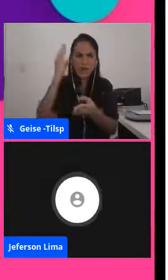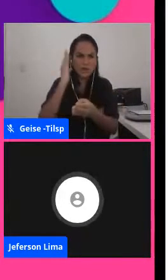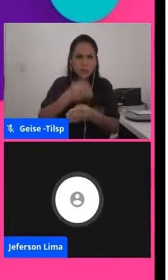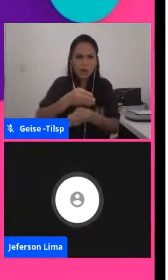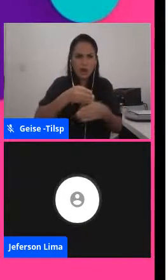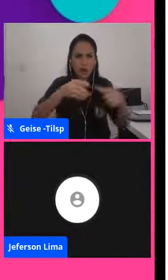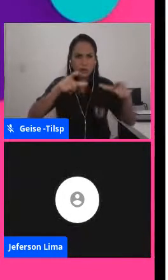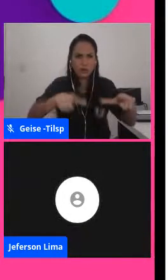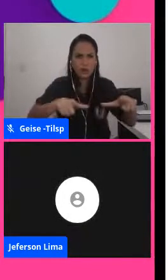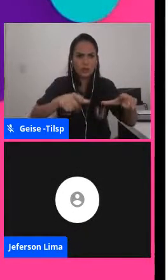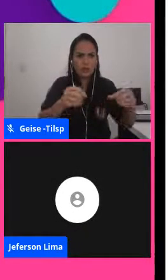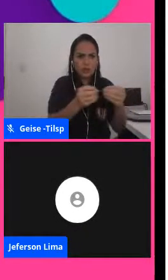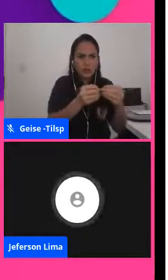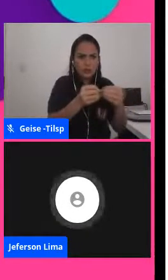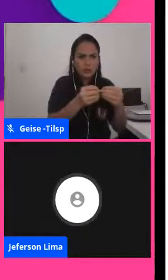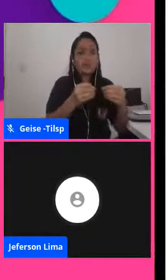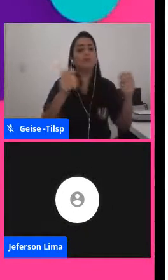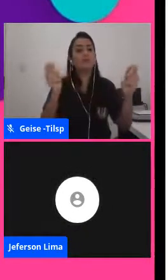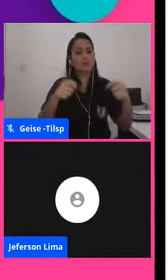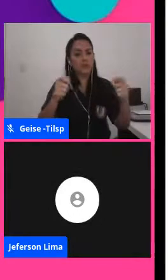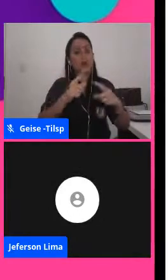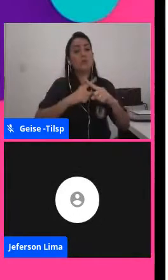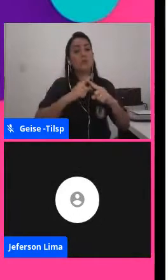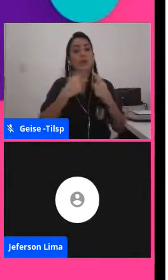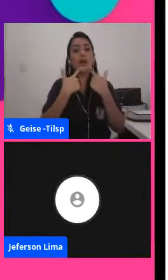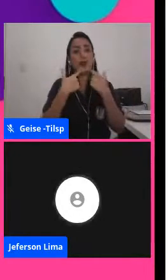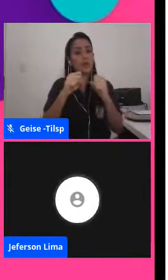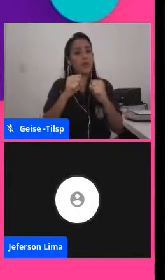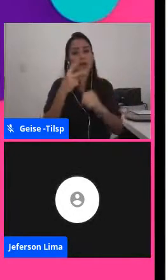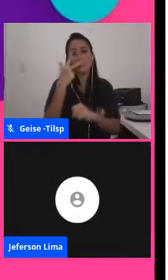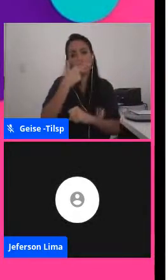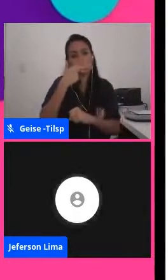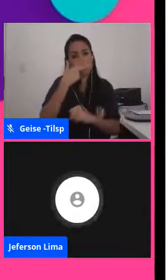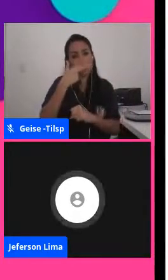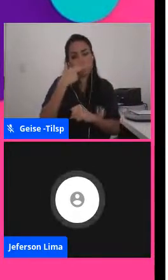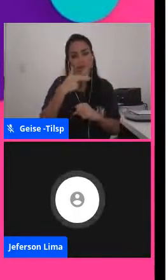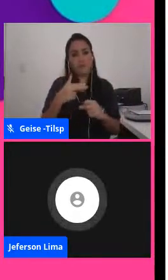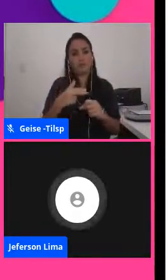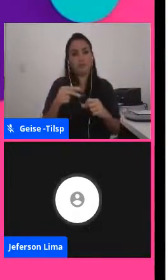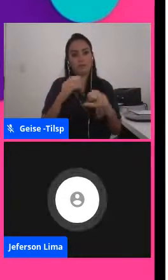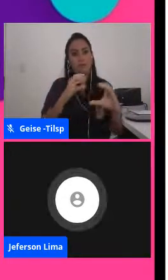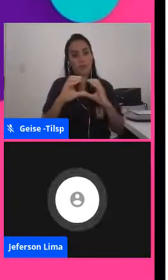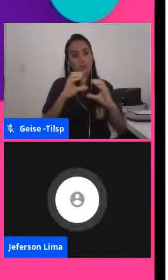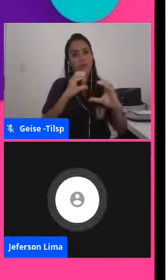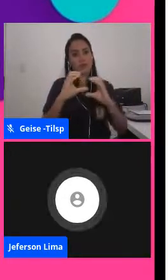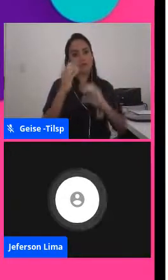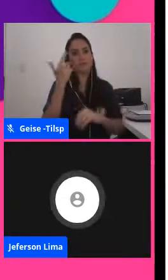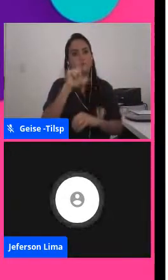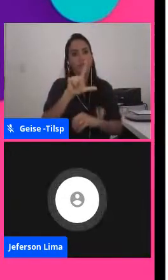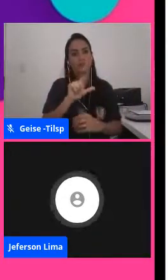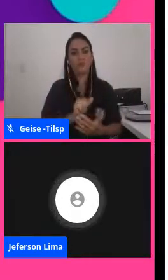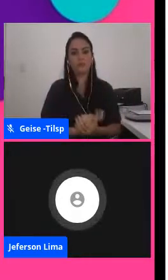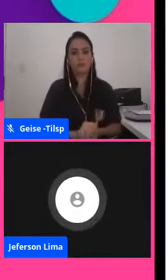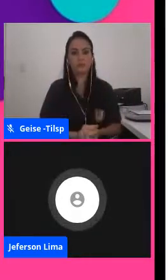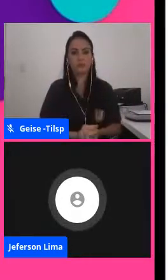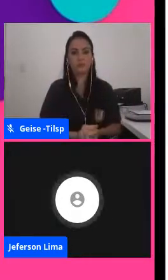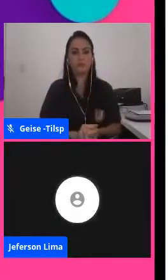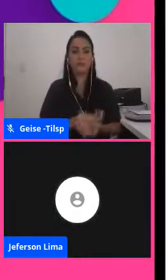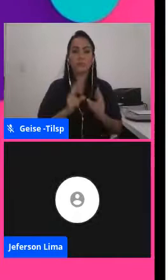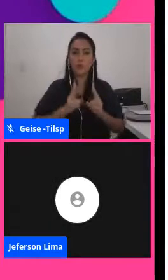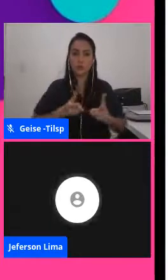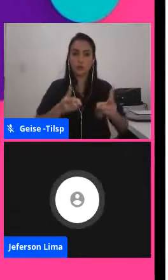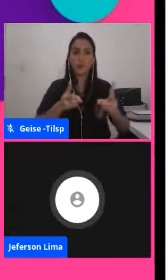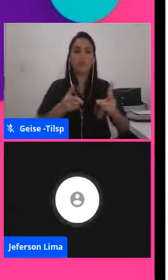que eles utilizam é o mesmo. Tranquilinho? Então vamos lá. Continuando aqui, né? Vamos lá. O Arduino, ele não